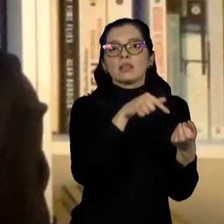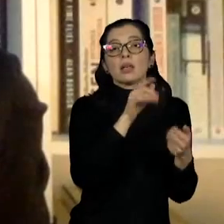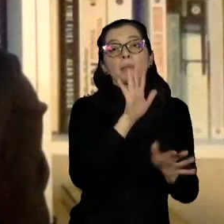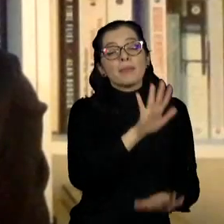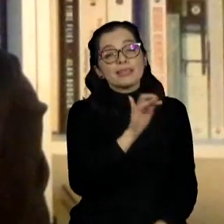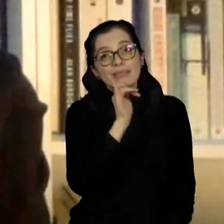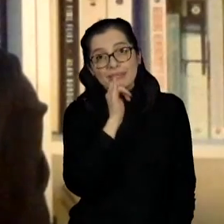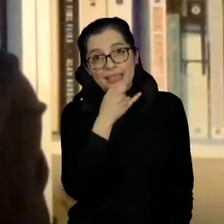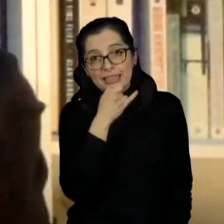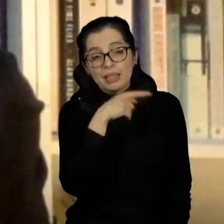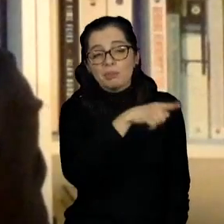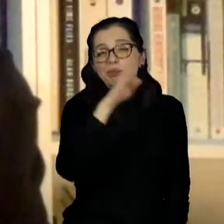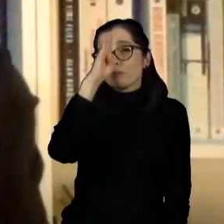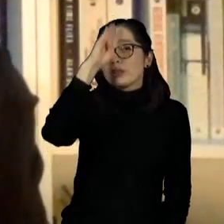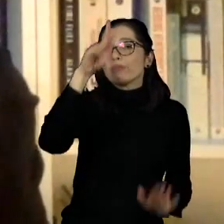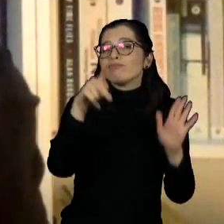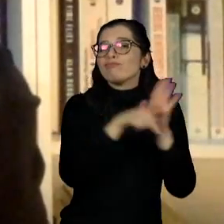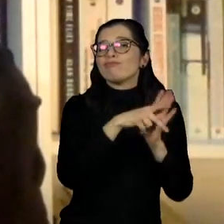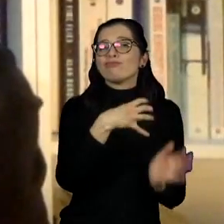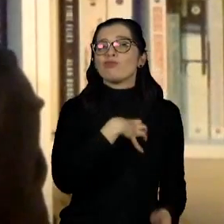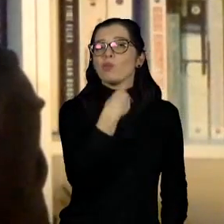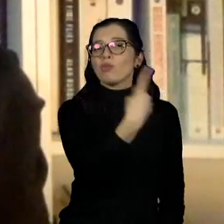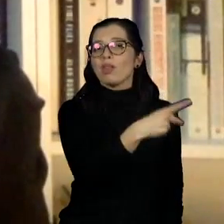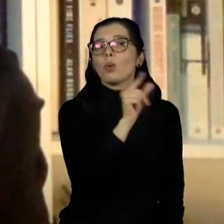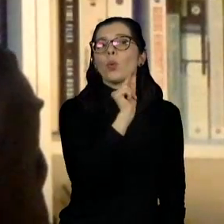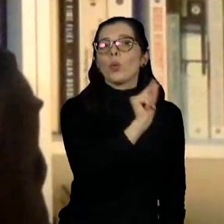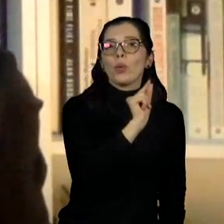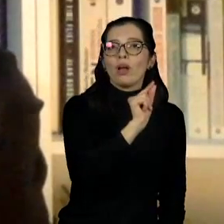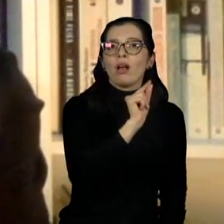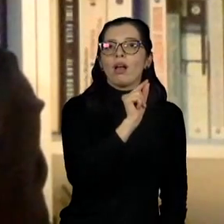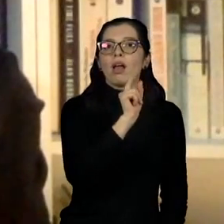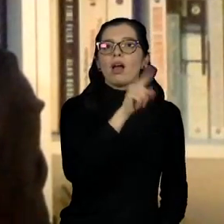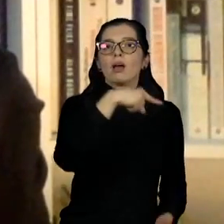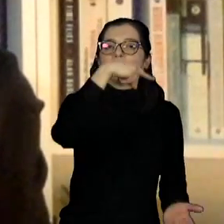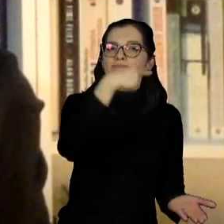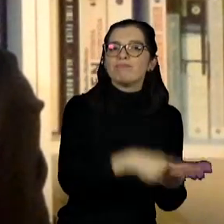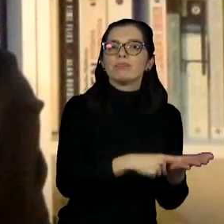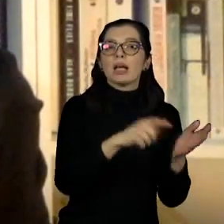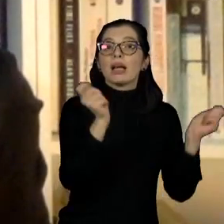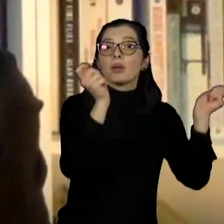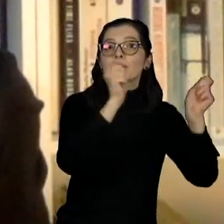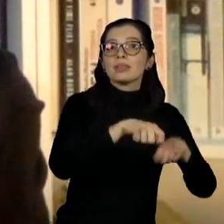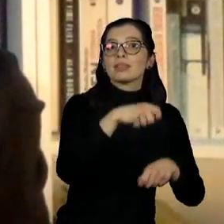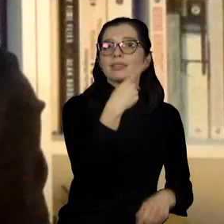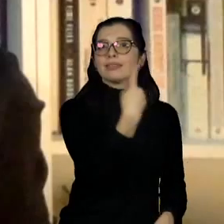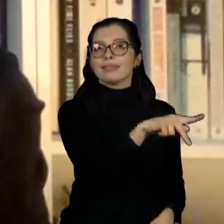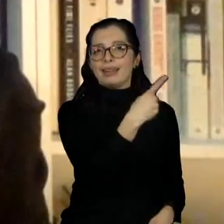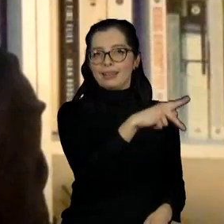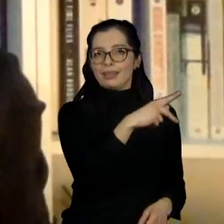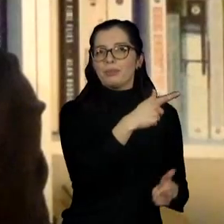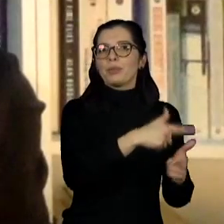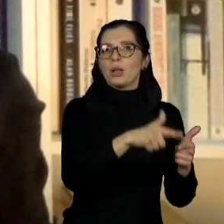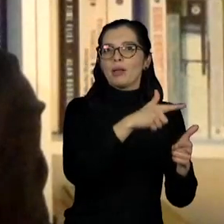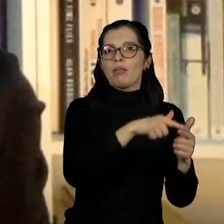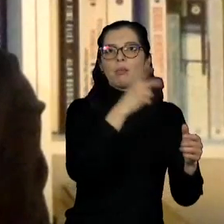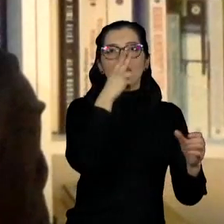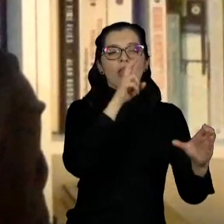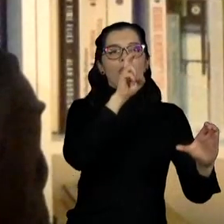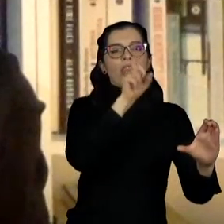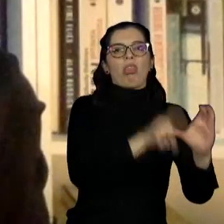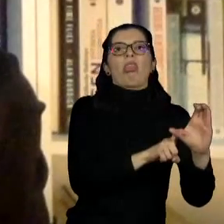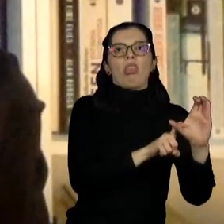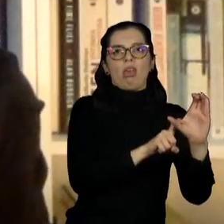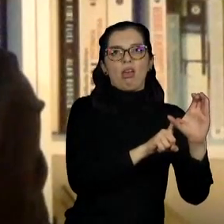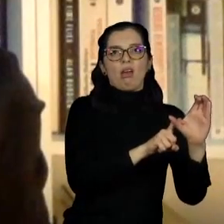têm, infelizmente, o propósito de que eles podem ser comprometidos em sua habilidade, porque eles são tão relianta em